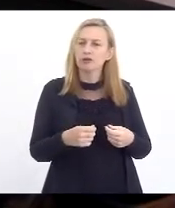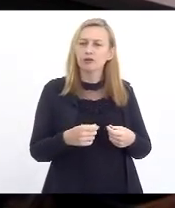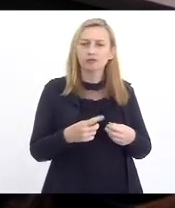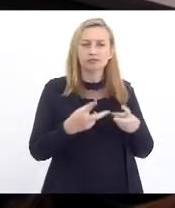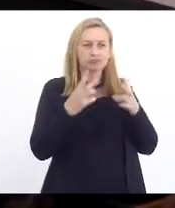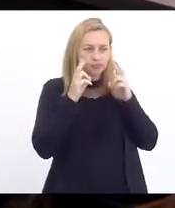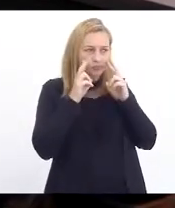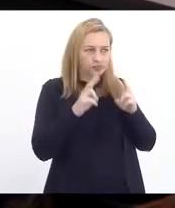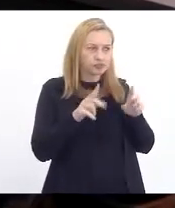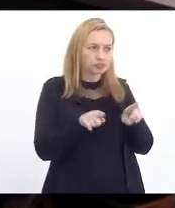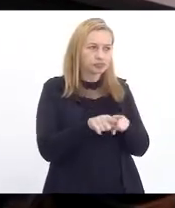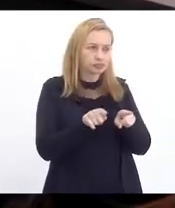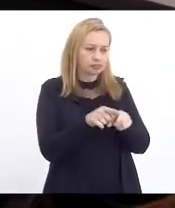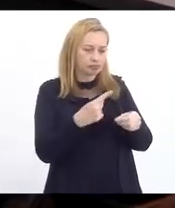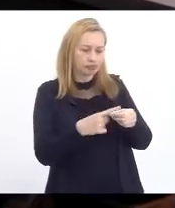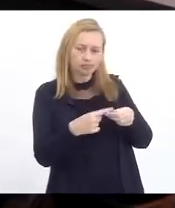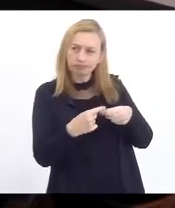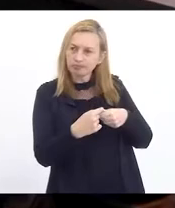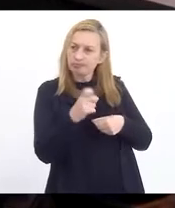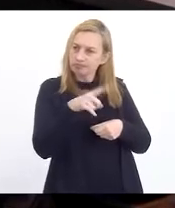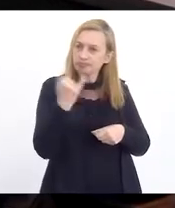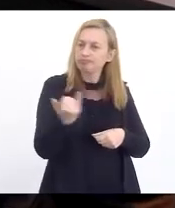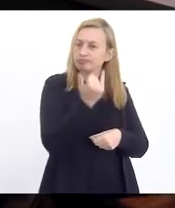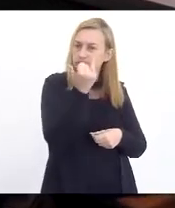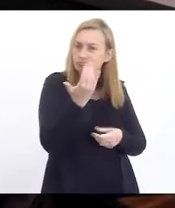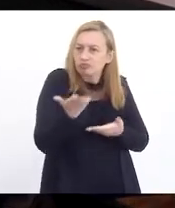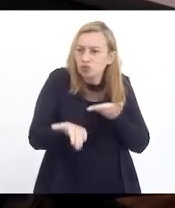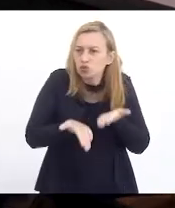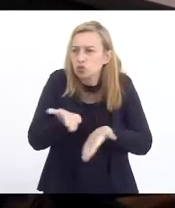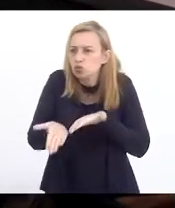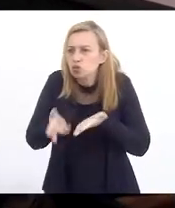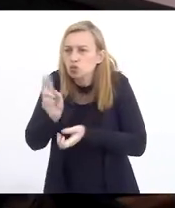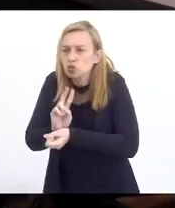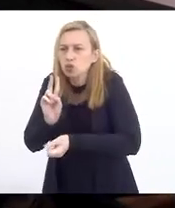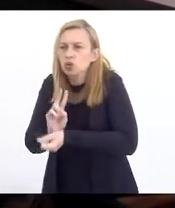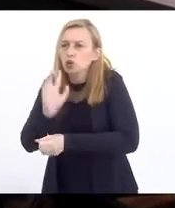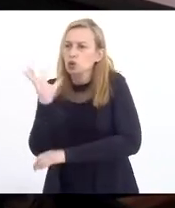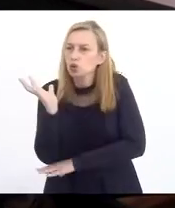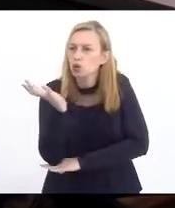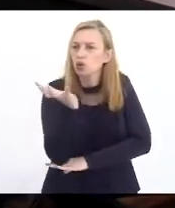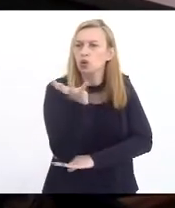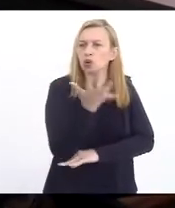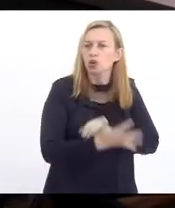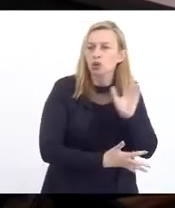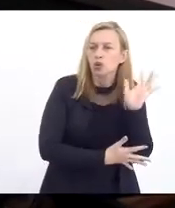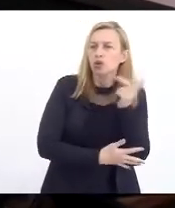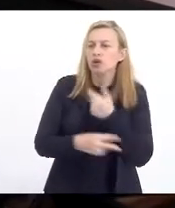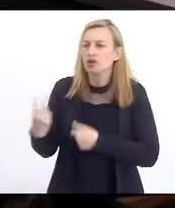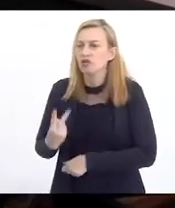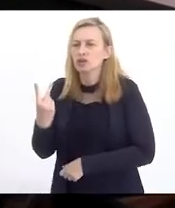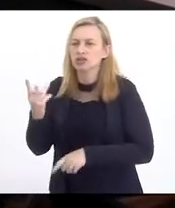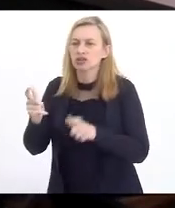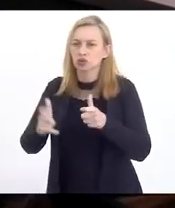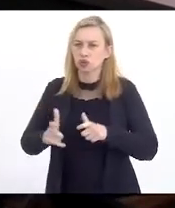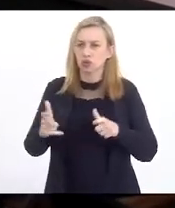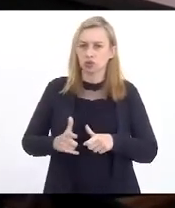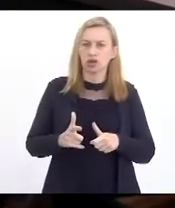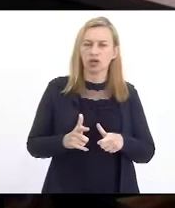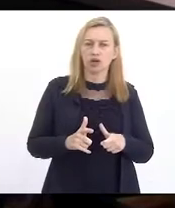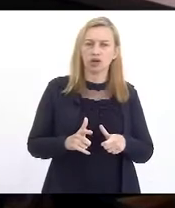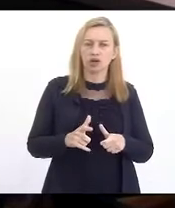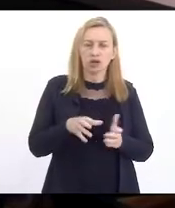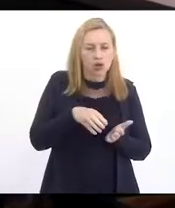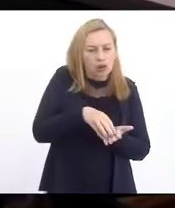é um órgão importantíssimo no cuidado, na proteção ambiental, na preservação, na recuperação. É o órgão que está